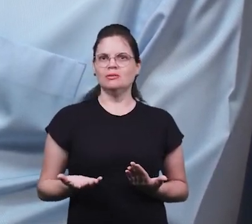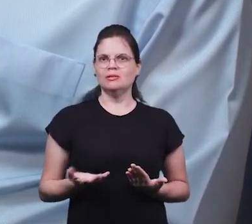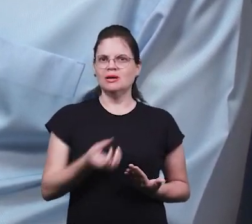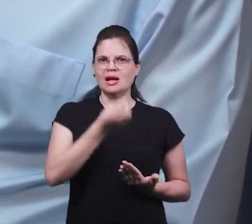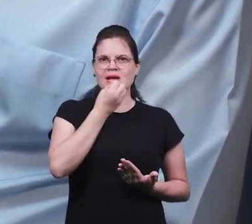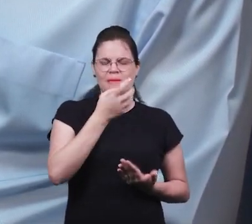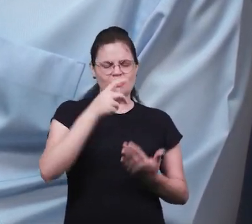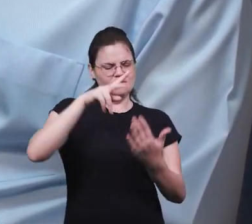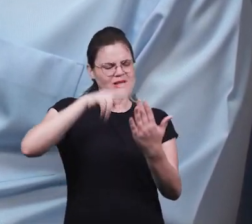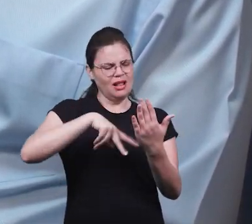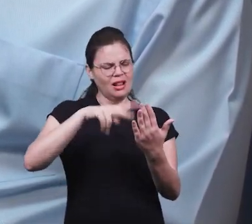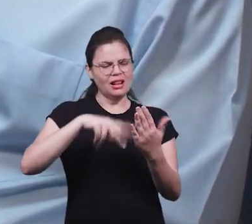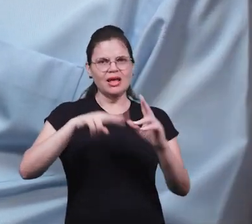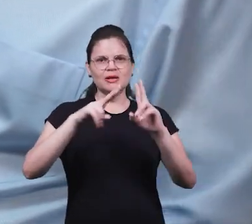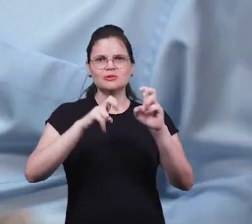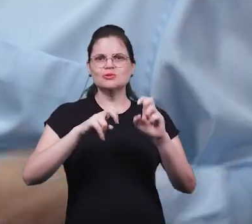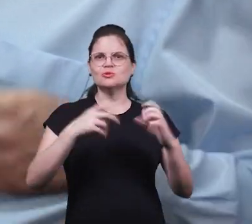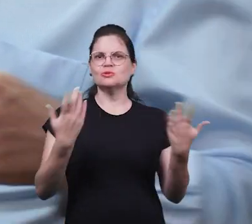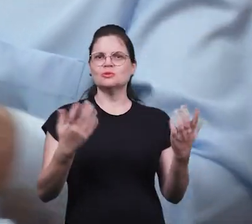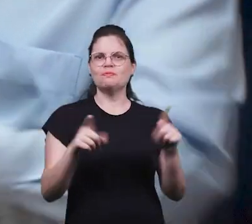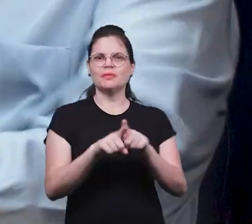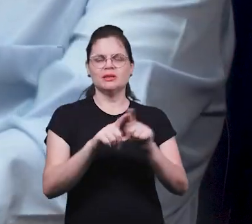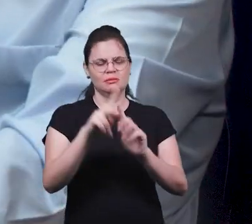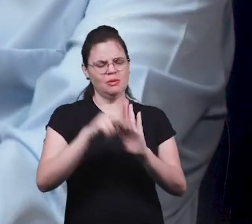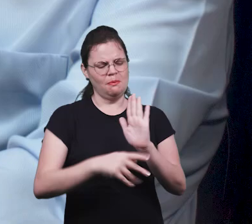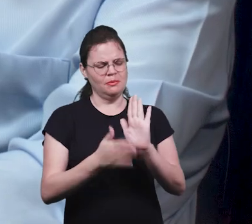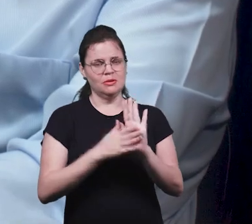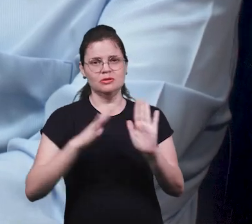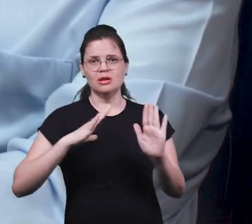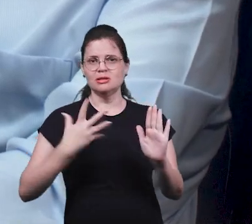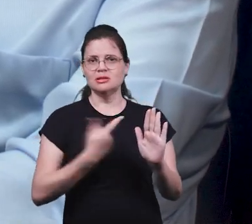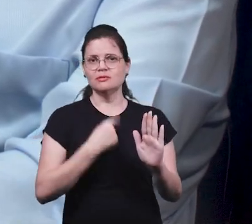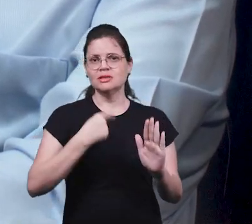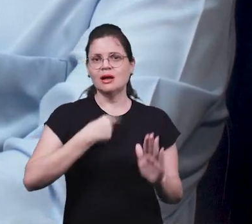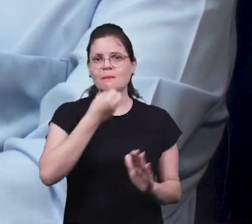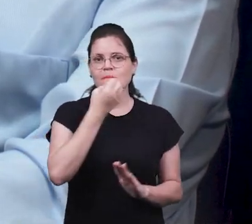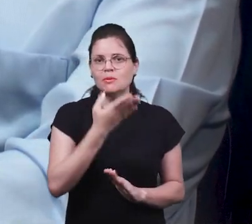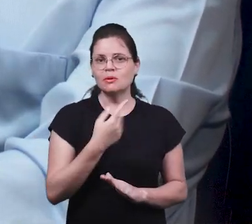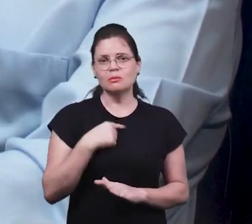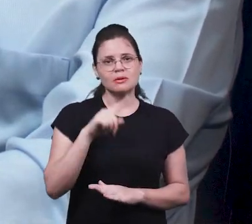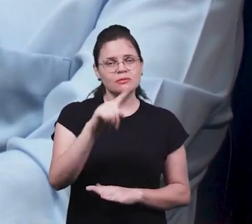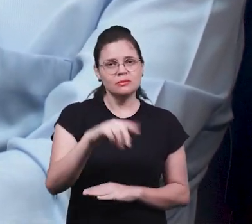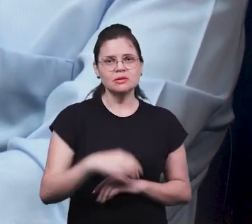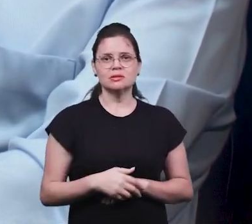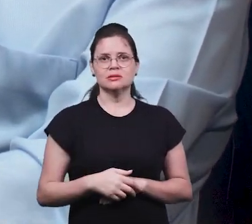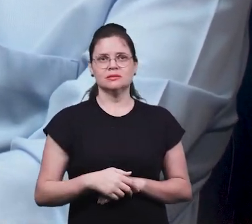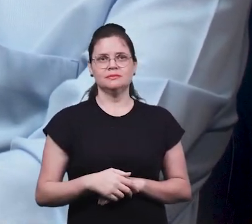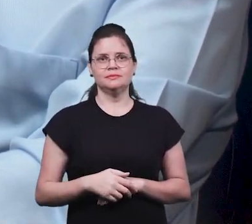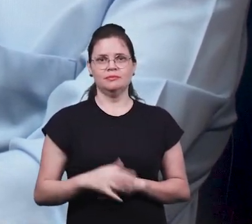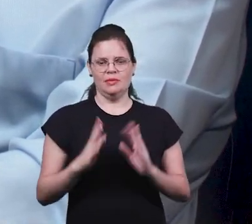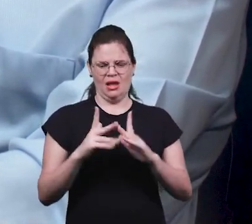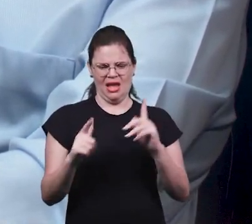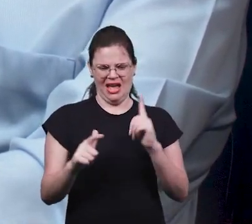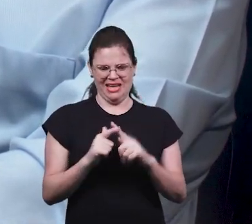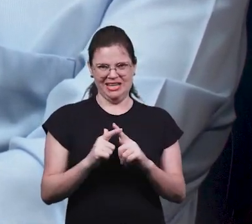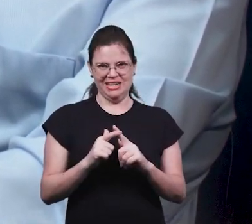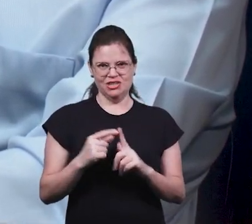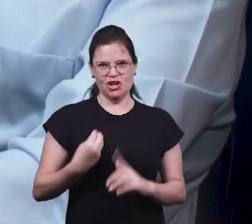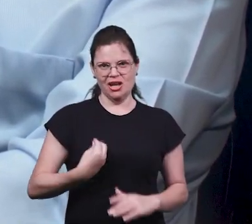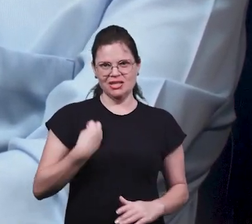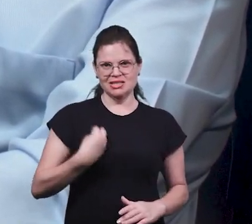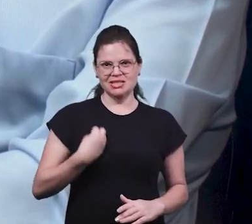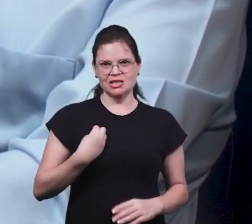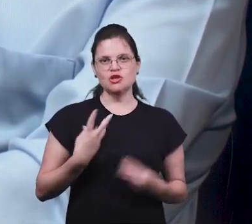de salvação de Deus, que é para você. A salvação não é para Deus, a arca não é para Deus. A igreja não existe para Deus. Eu